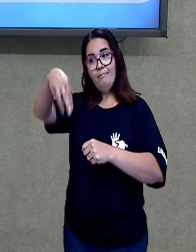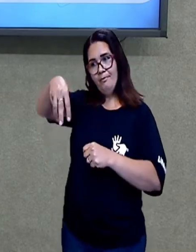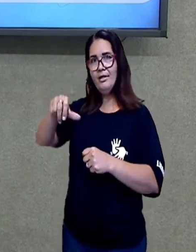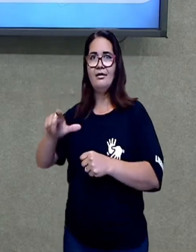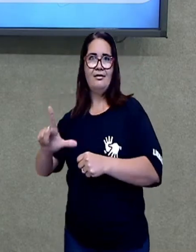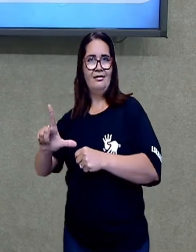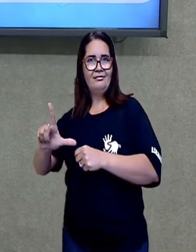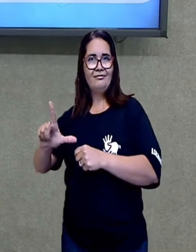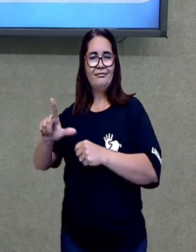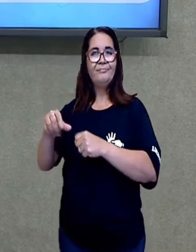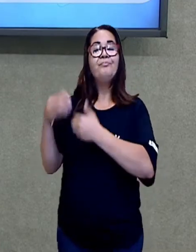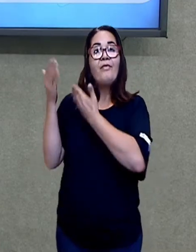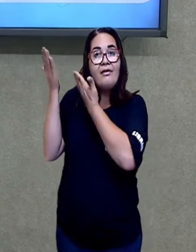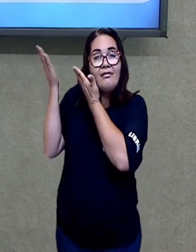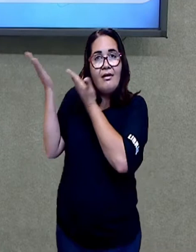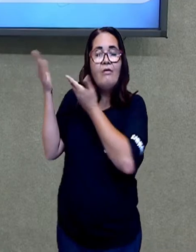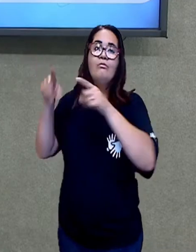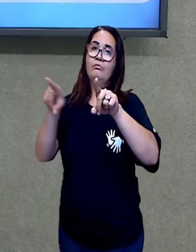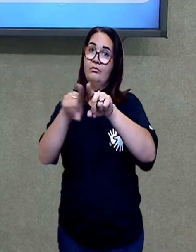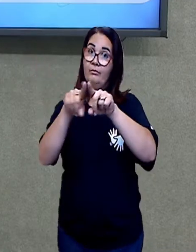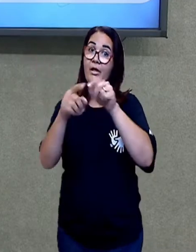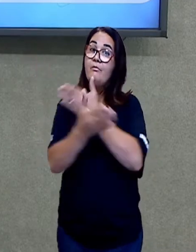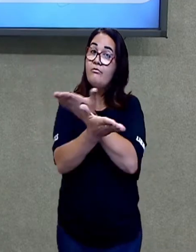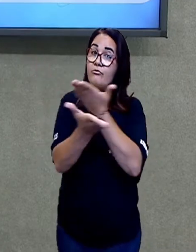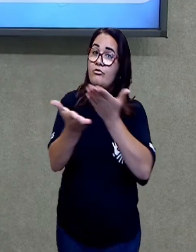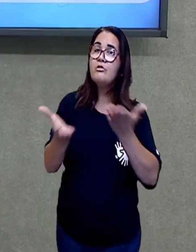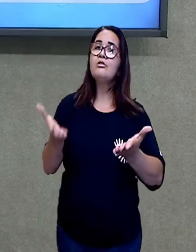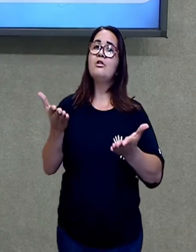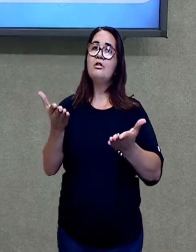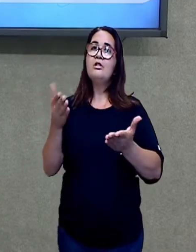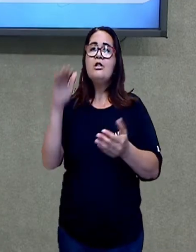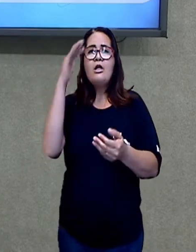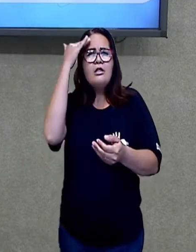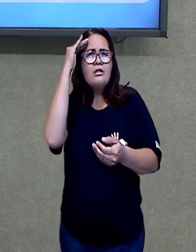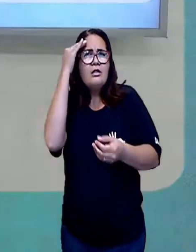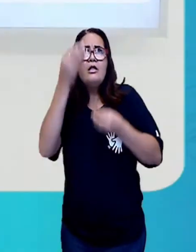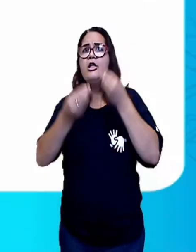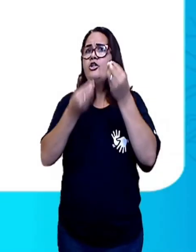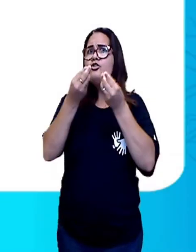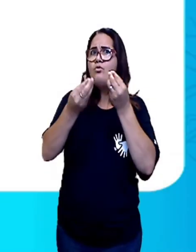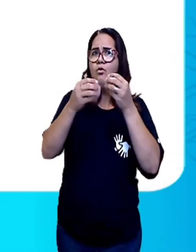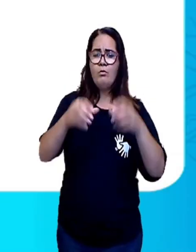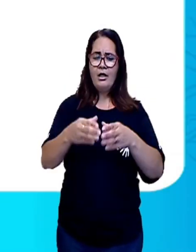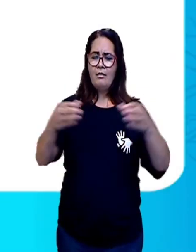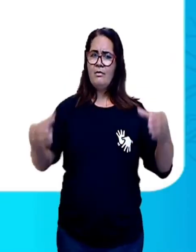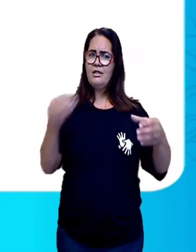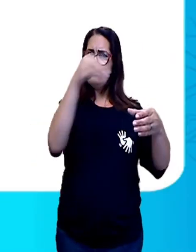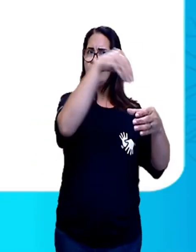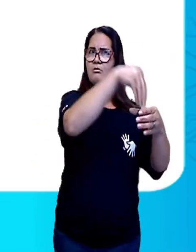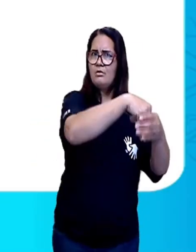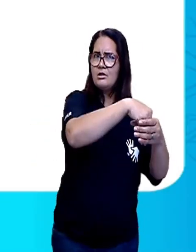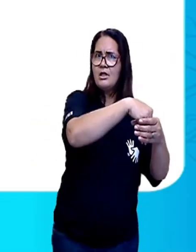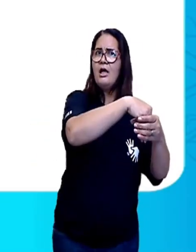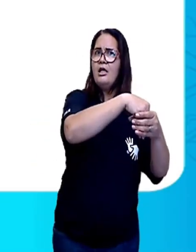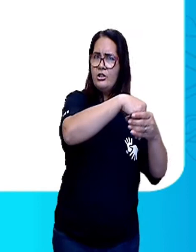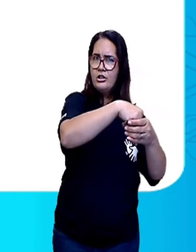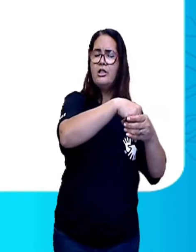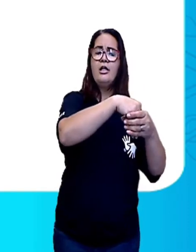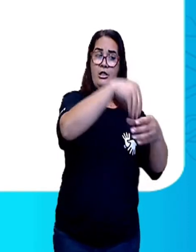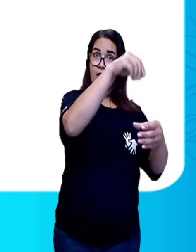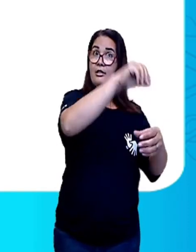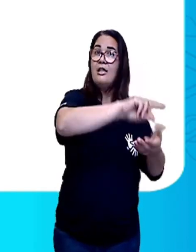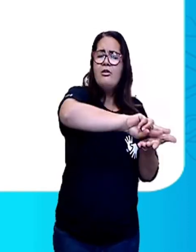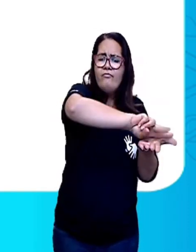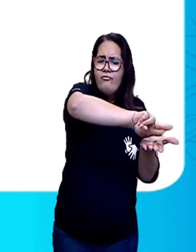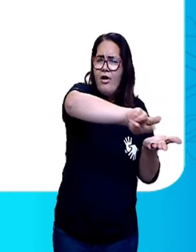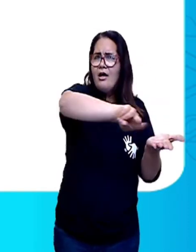são necessárias que vocês conheçam elas. Dentro das unidades de capacidade, nós temos outras unidades.